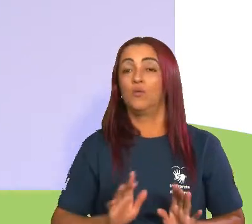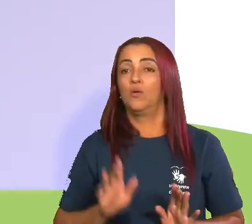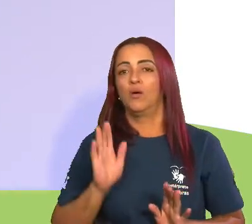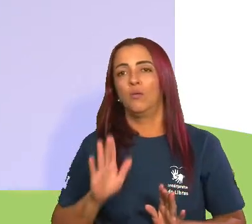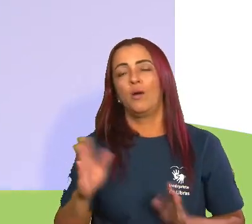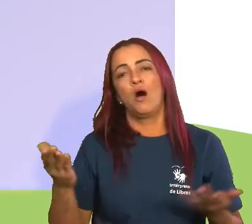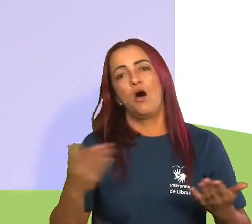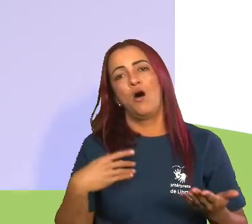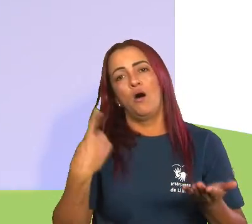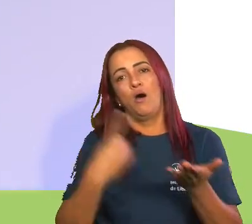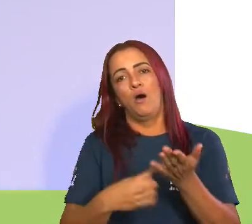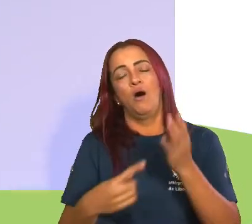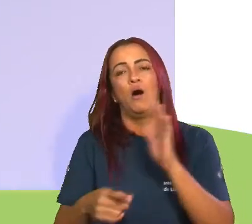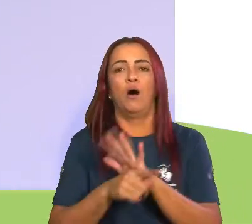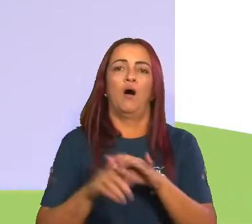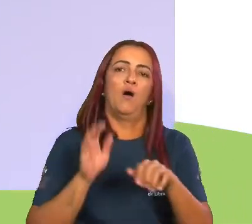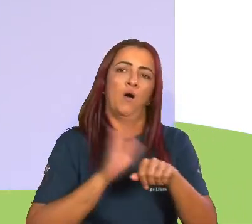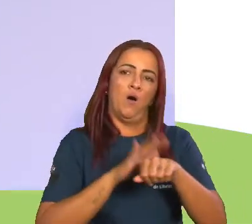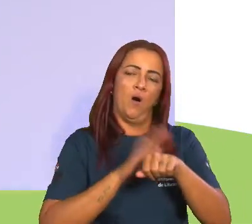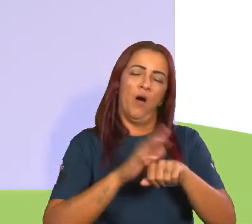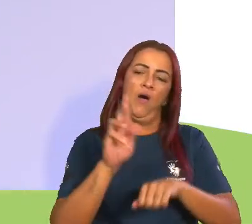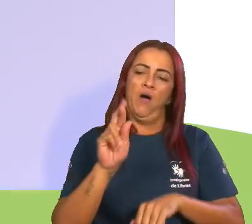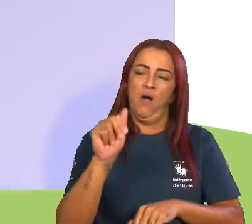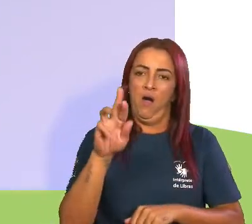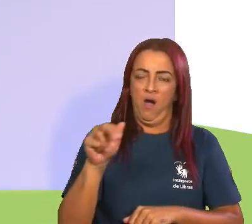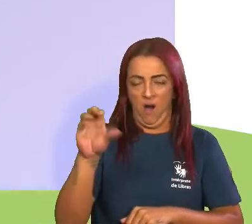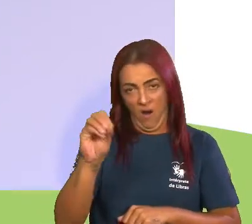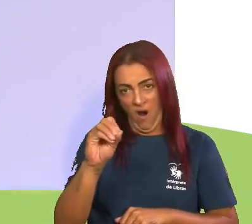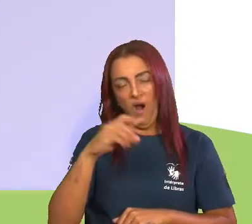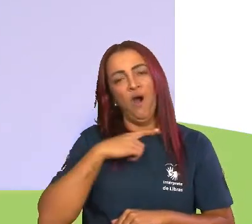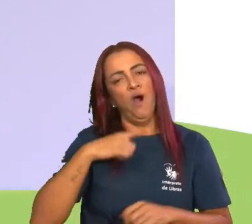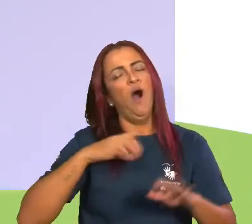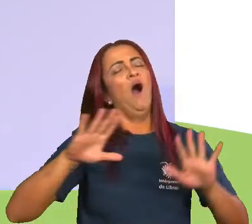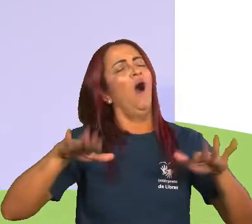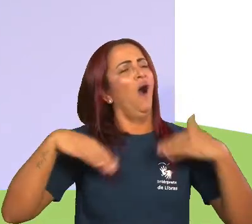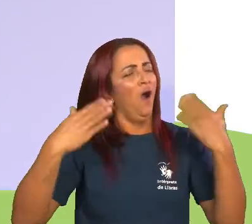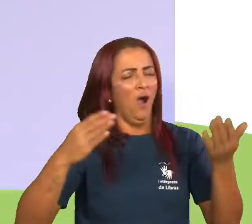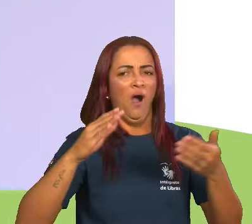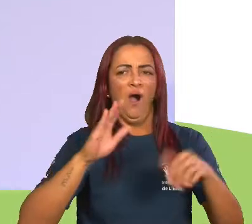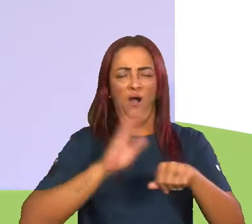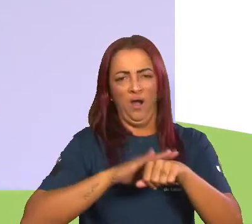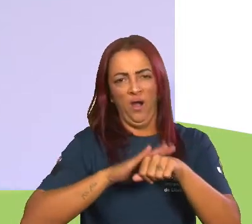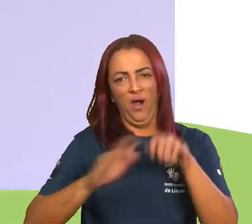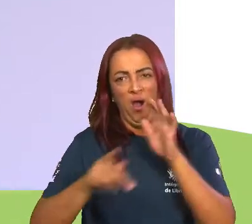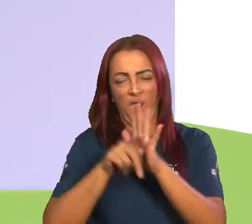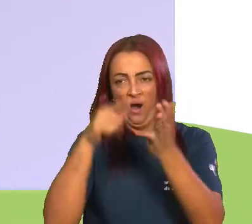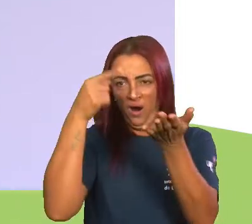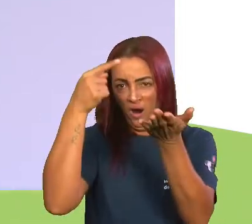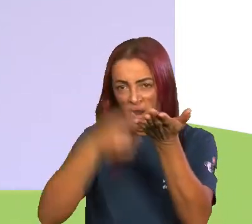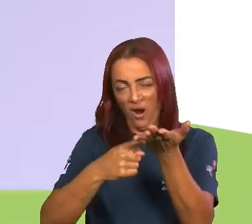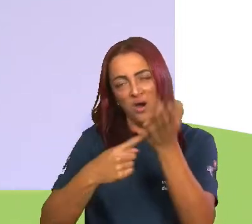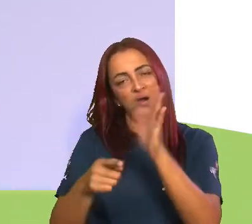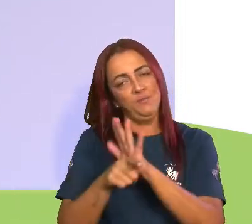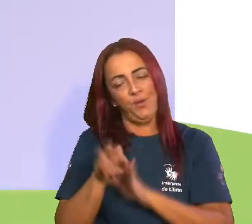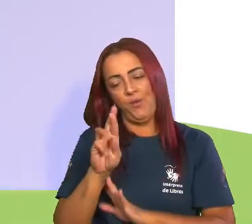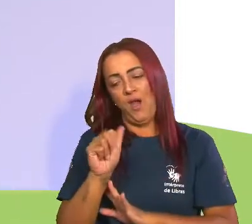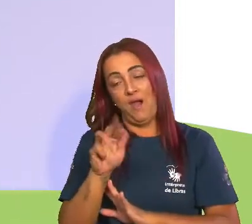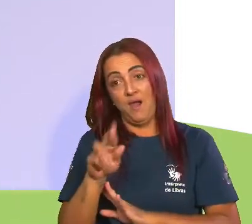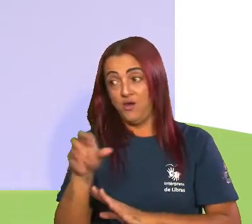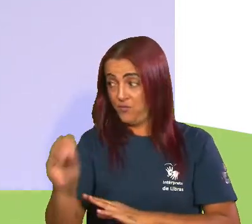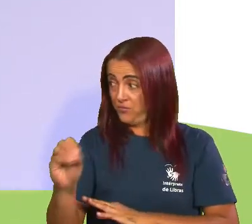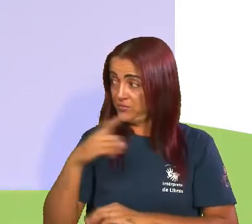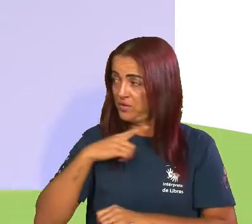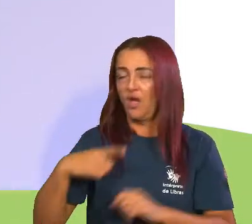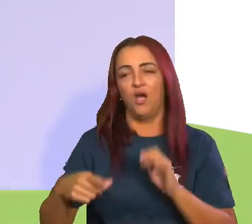gente pode definir como um momento raro. Mas, afinal, qual seria a melhor definição do ser raro? Quase todo